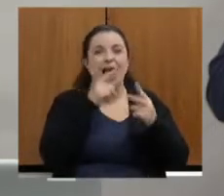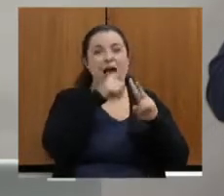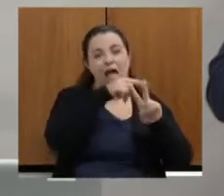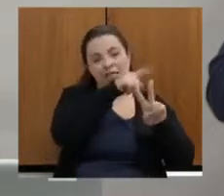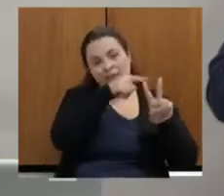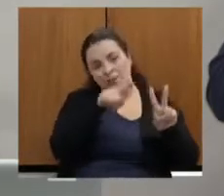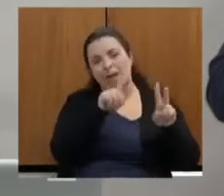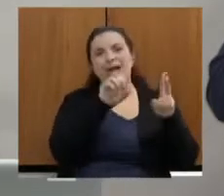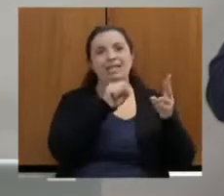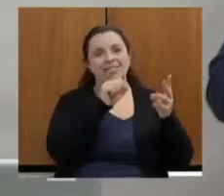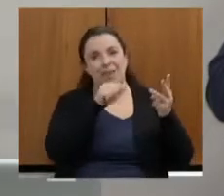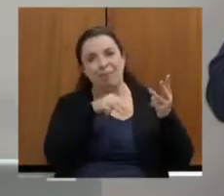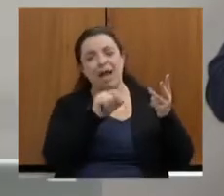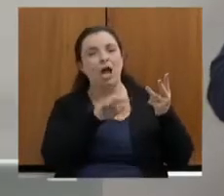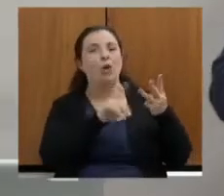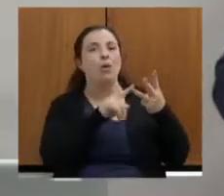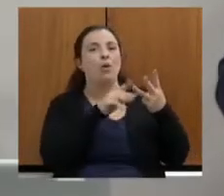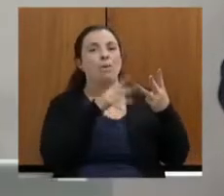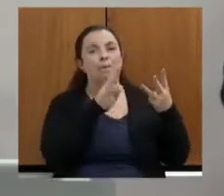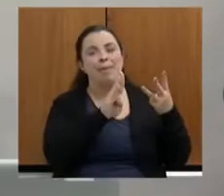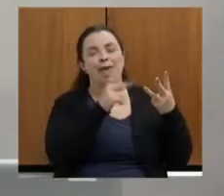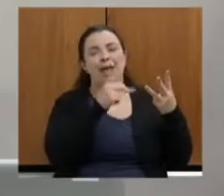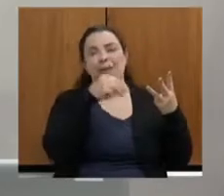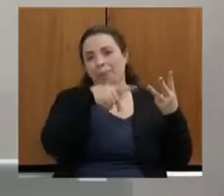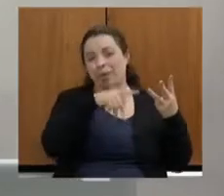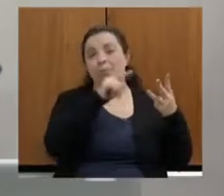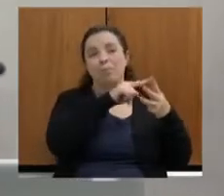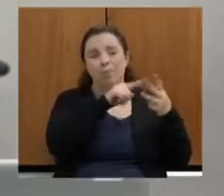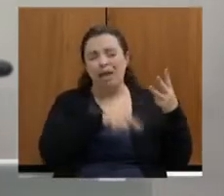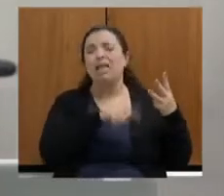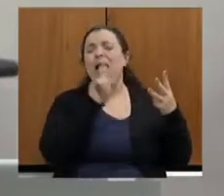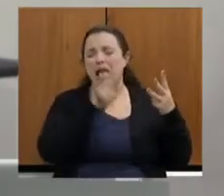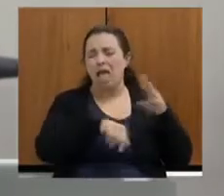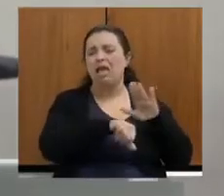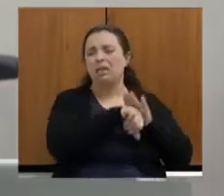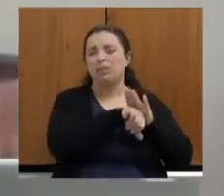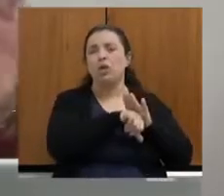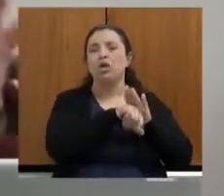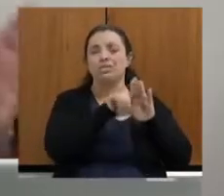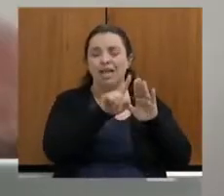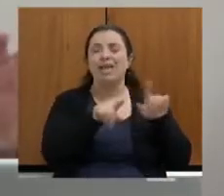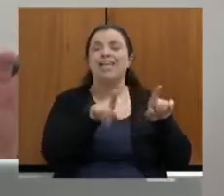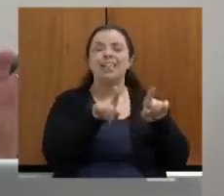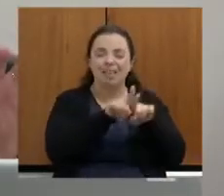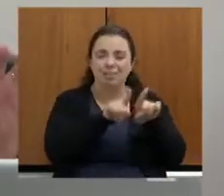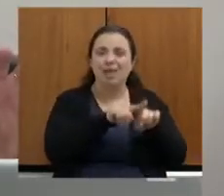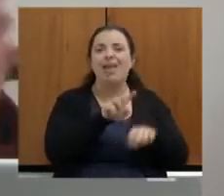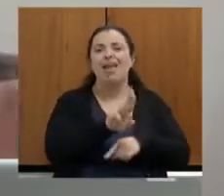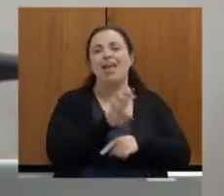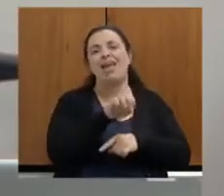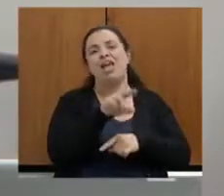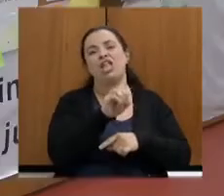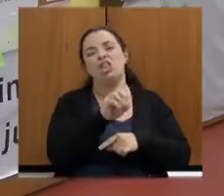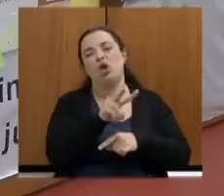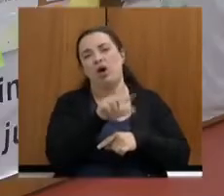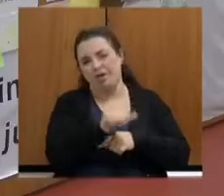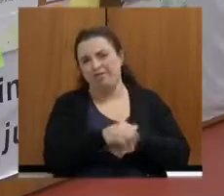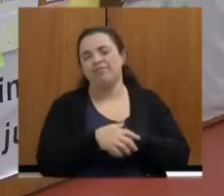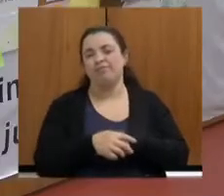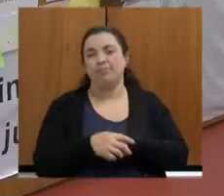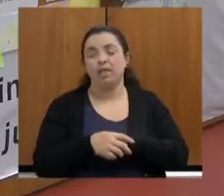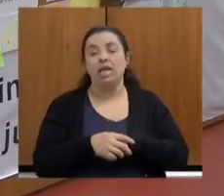fala renova Vales a marca mhp que são todas as criminosas então é feito muito lá não é muito em